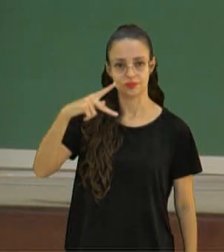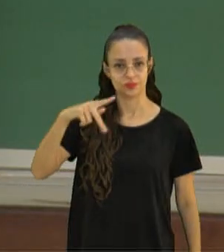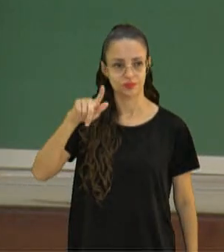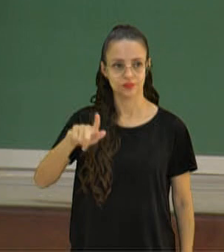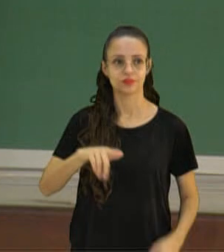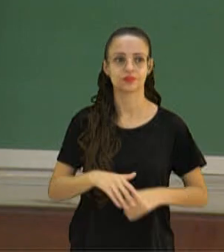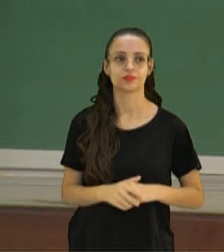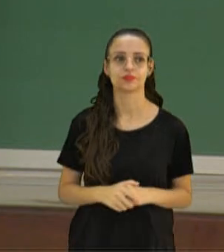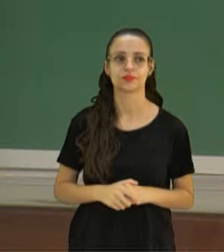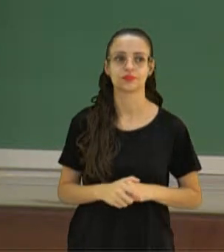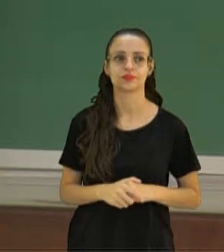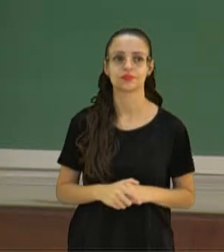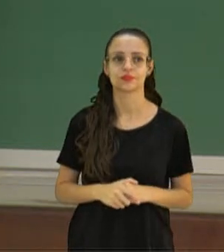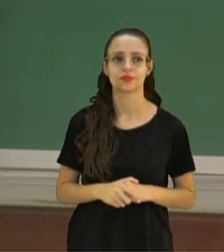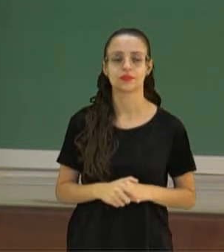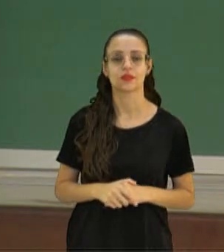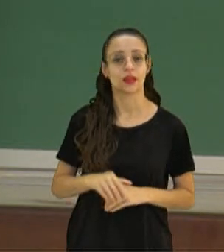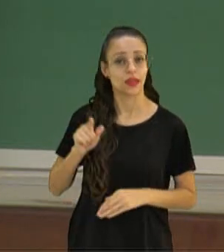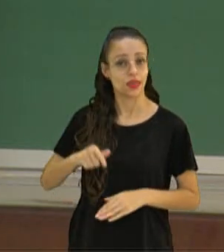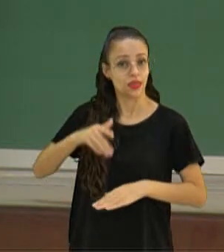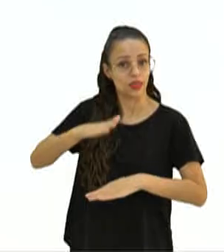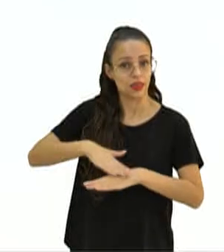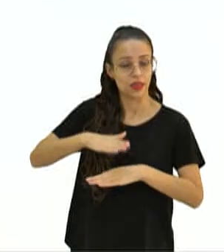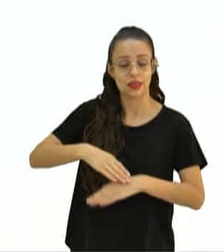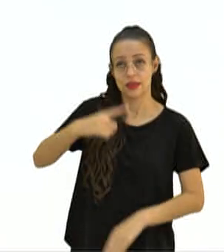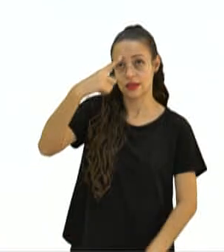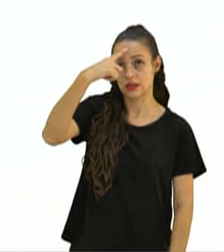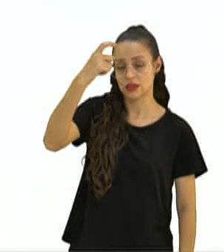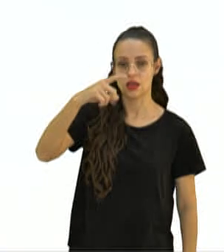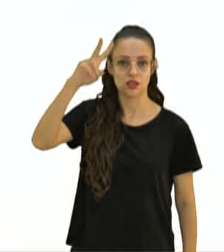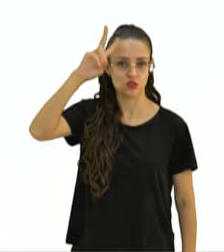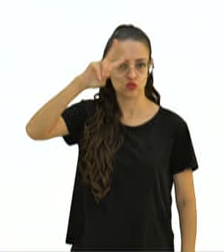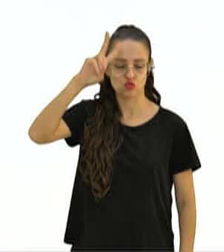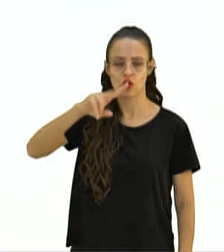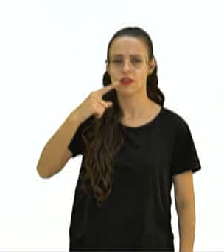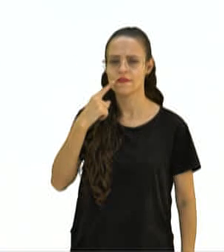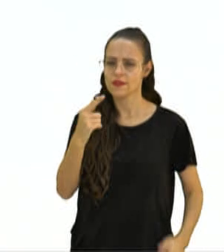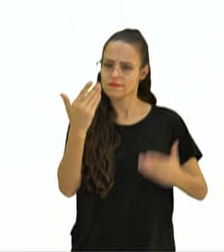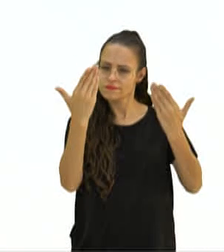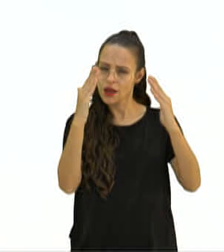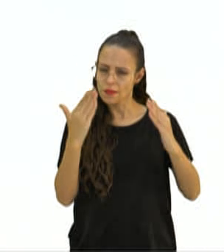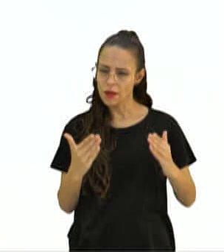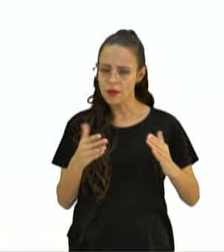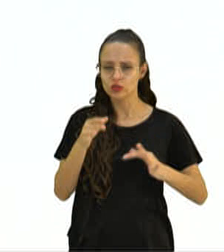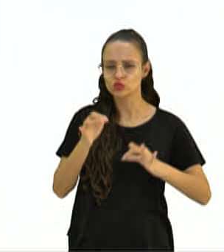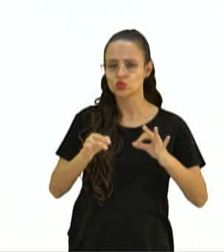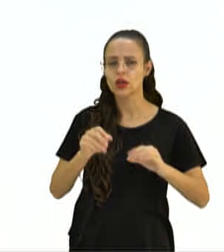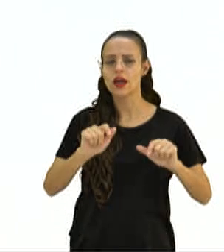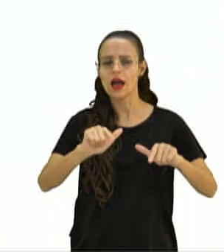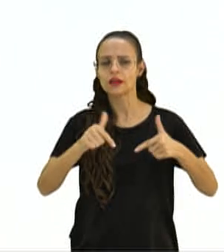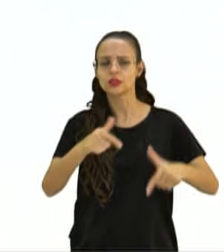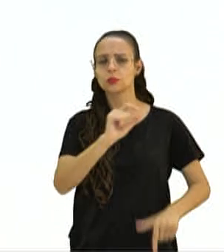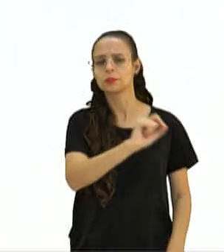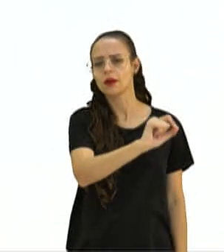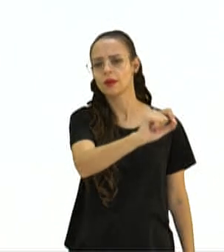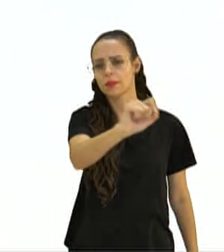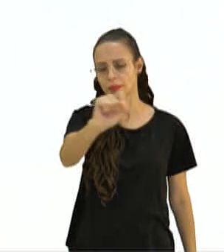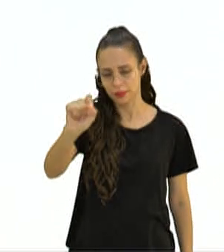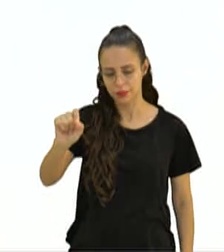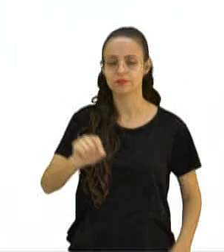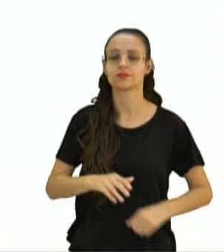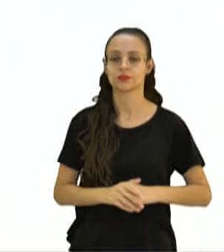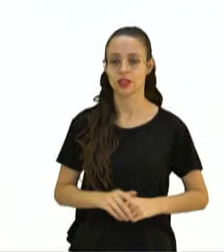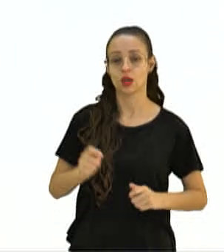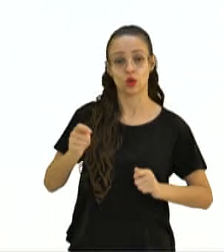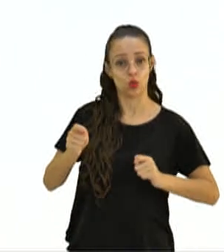Então, ele tem como atribuições criar a história e julgar as ações de todos os personagens do jogo,